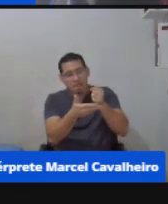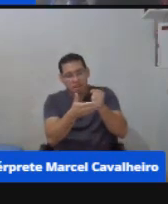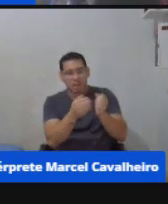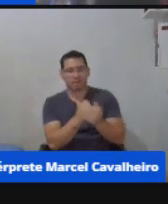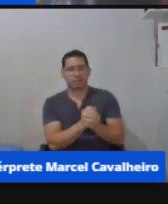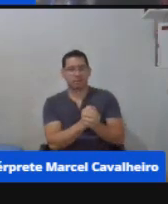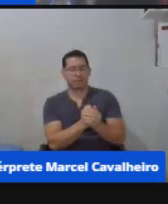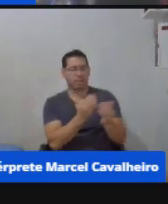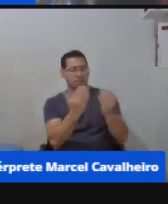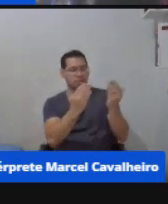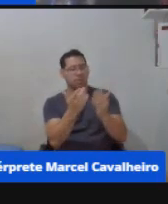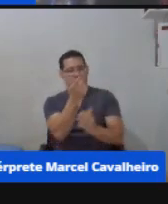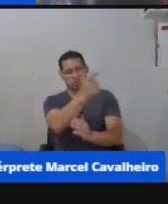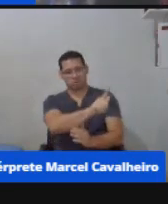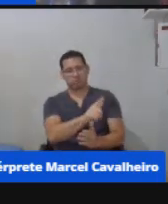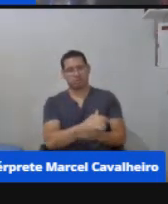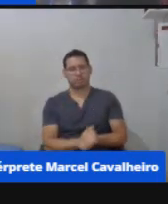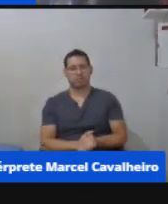às decorrentes.